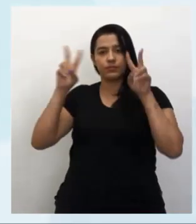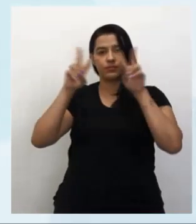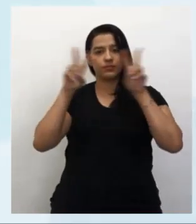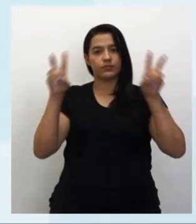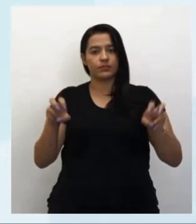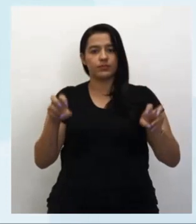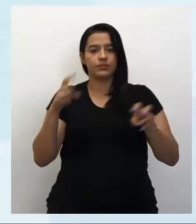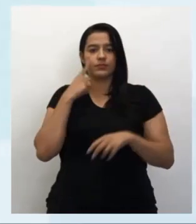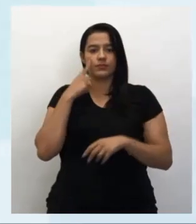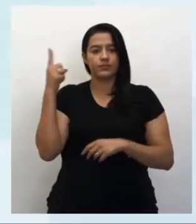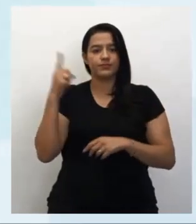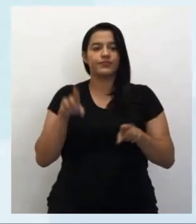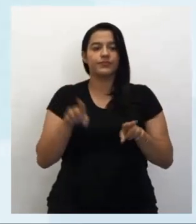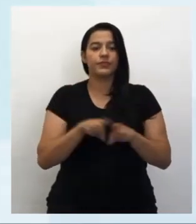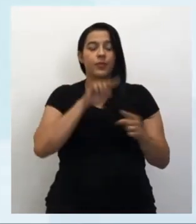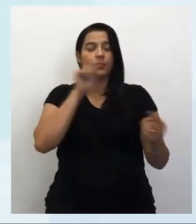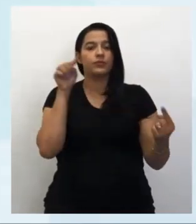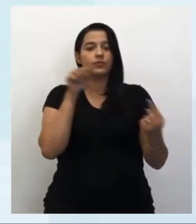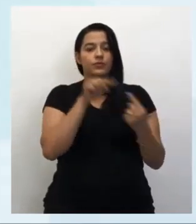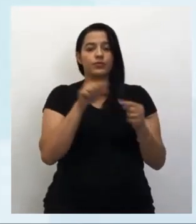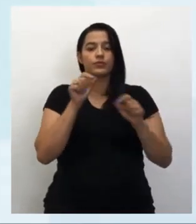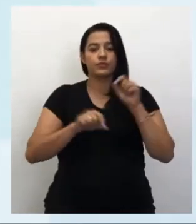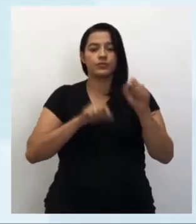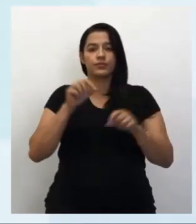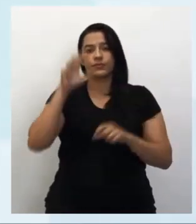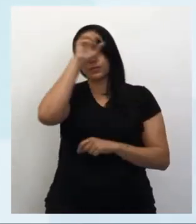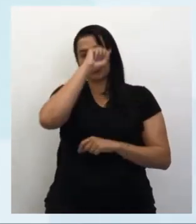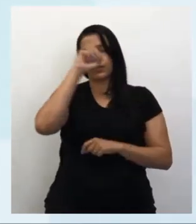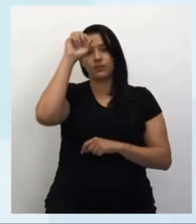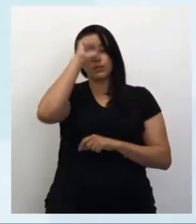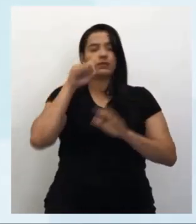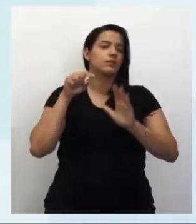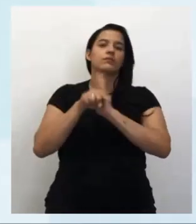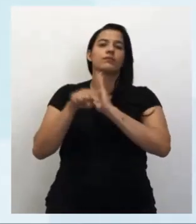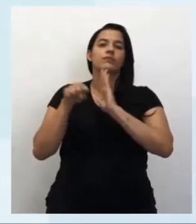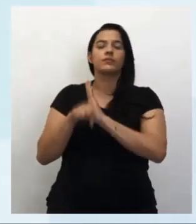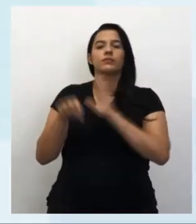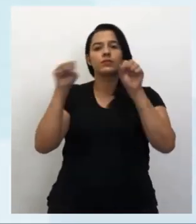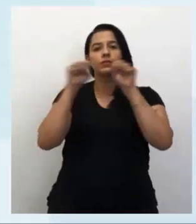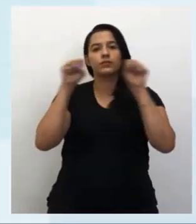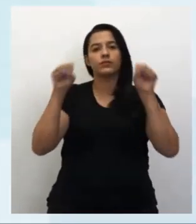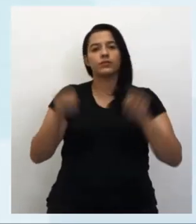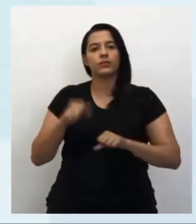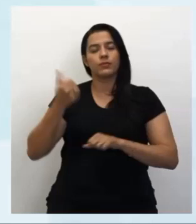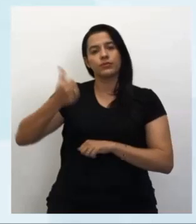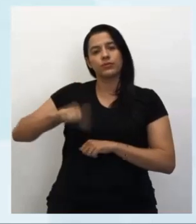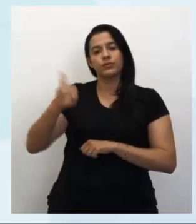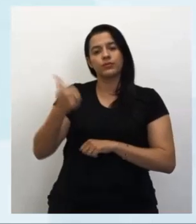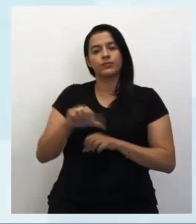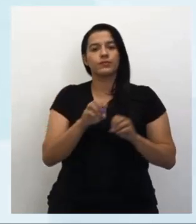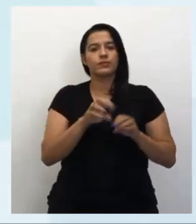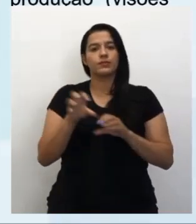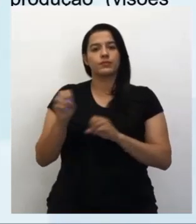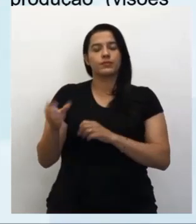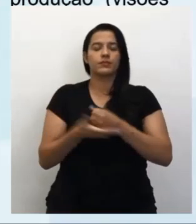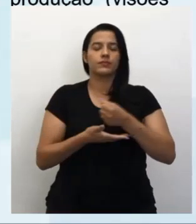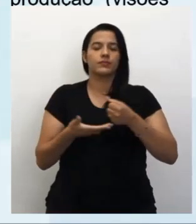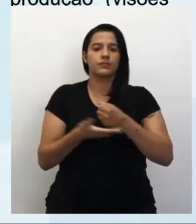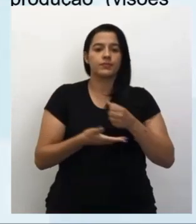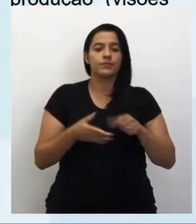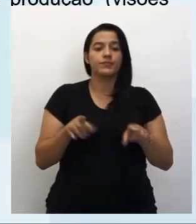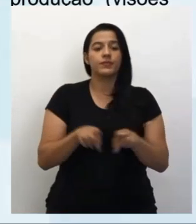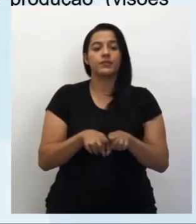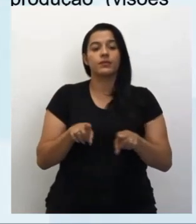a narrativa. O objetivo? Aprender com questões do sistema de avaliação da educação básica, bem bacana, e